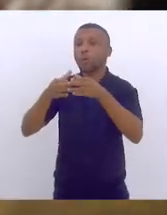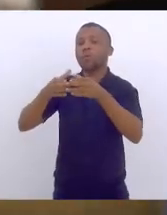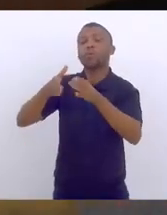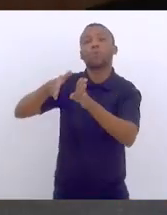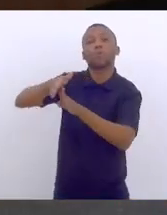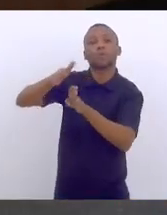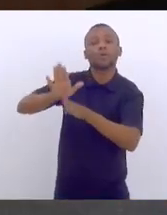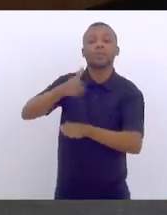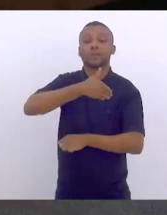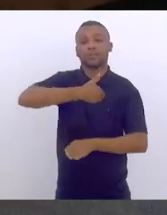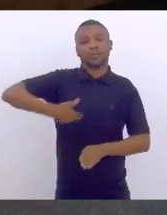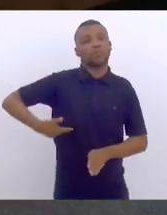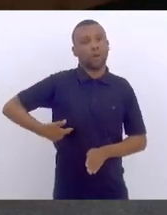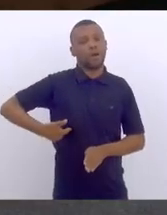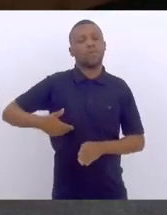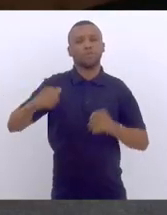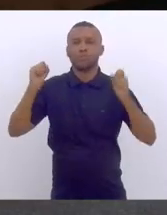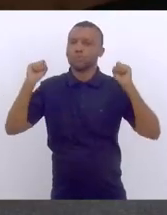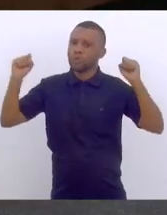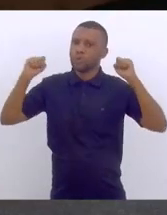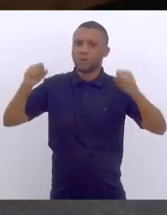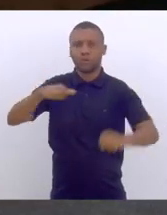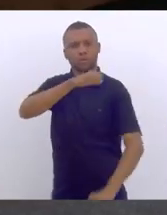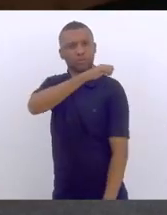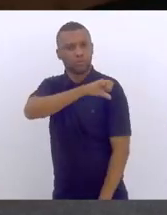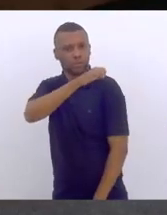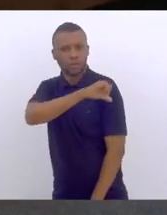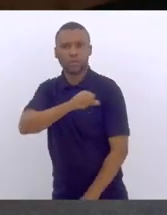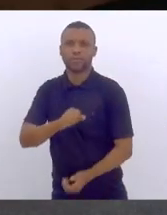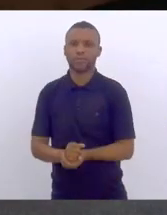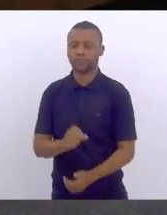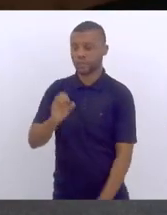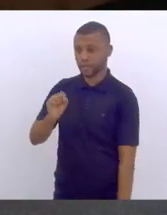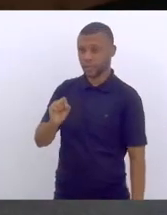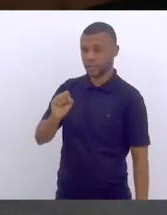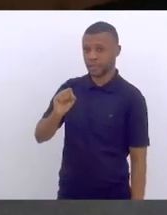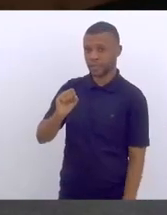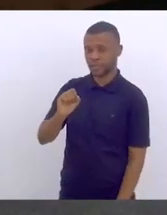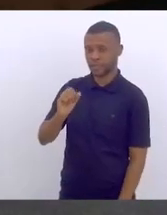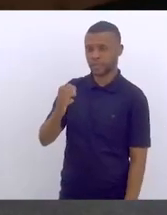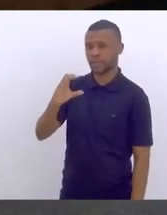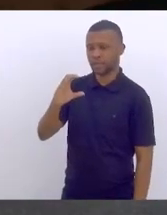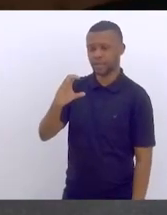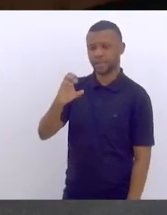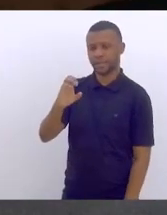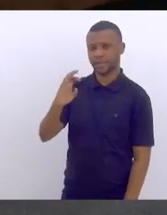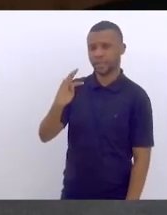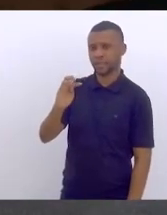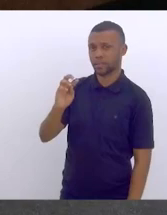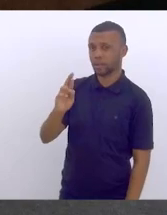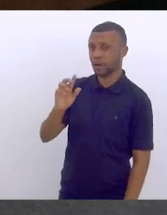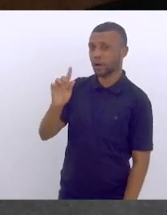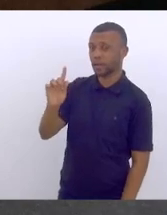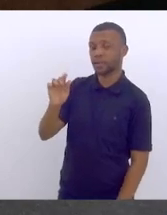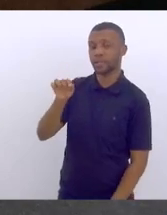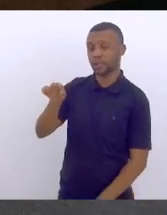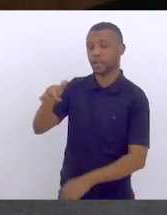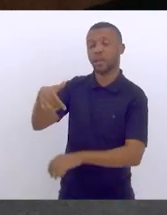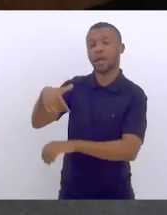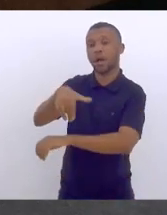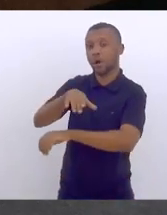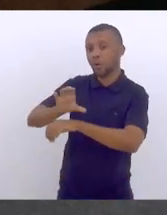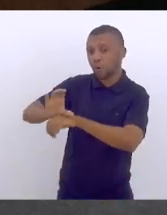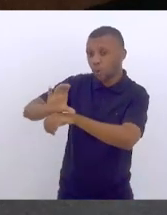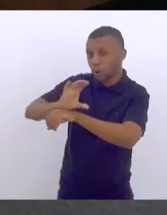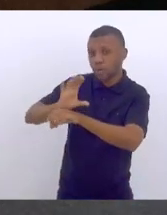Estadual dos Torcedores do Rio de Janeiro, CETORJ, órgão colegiado que atuará em conjunto